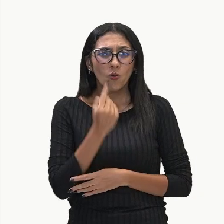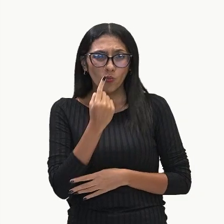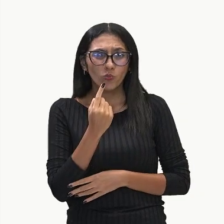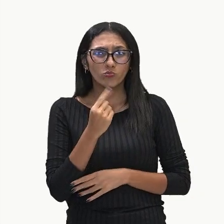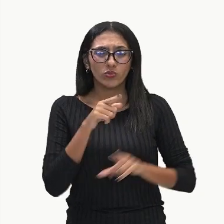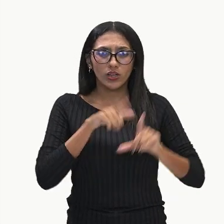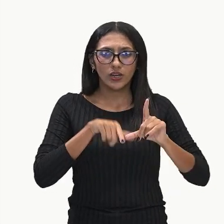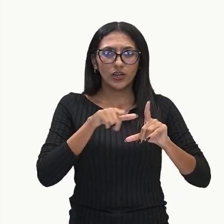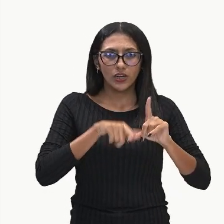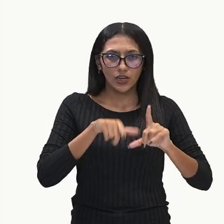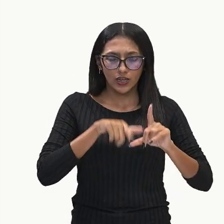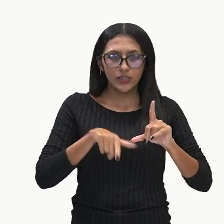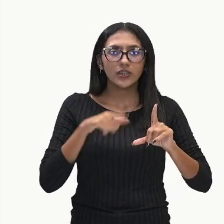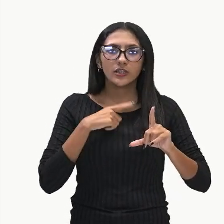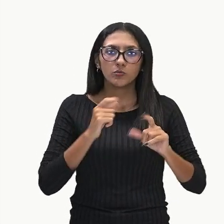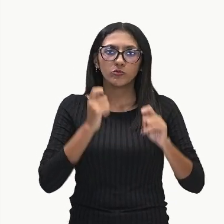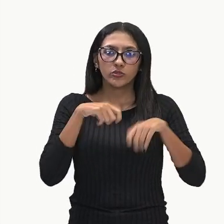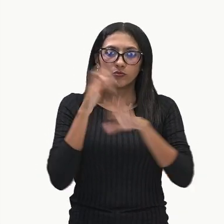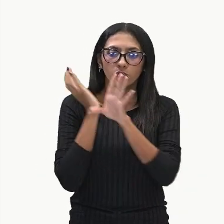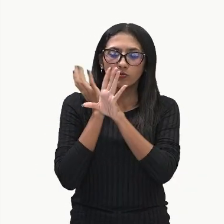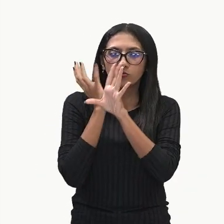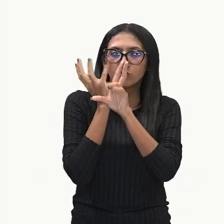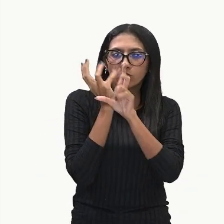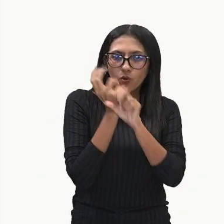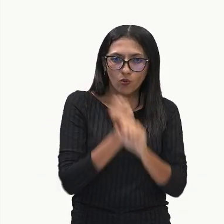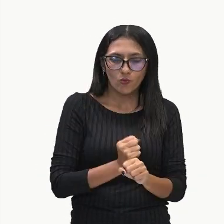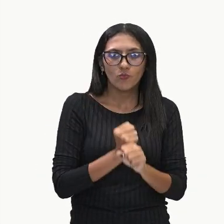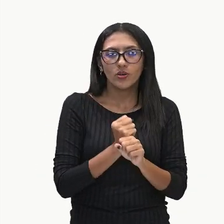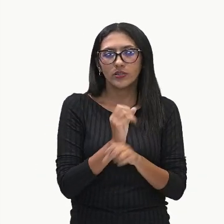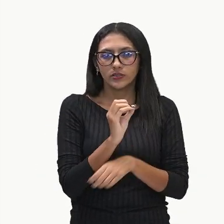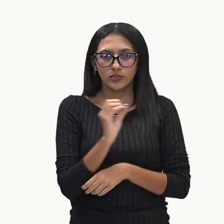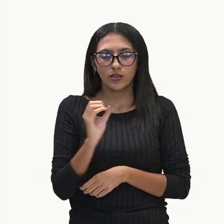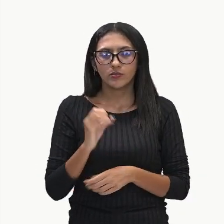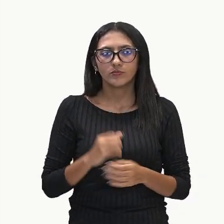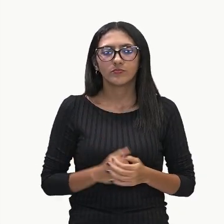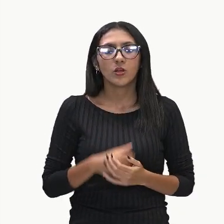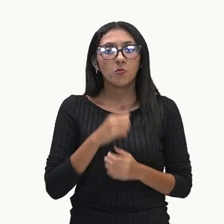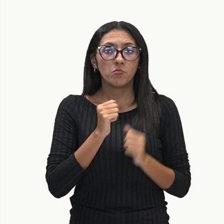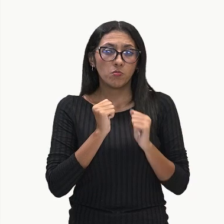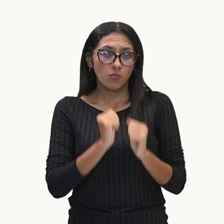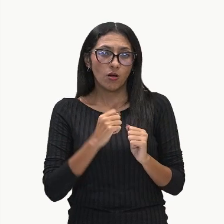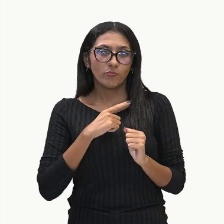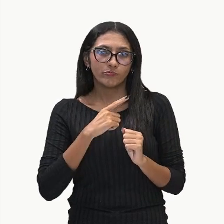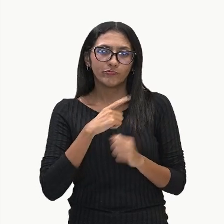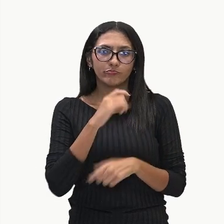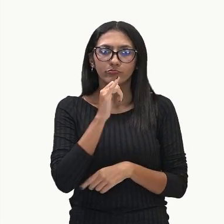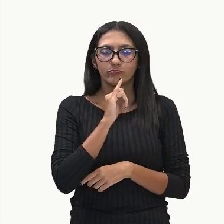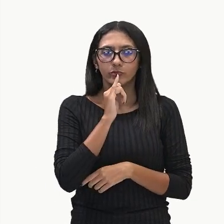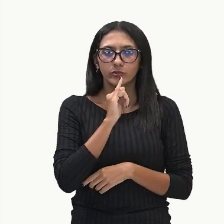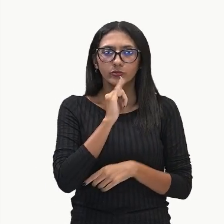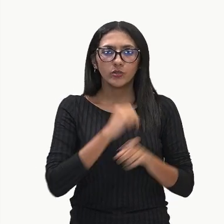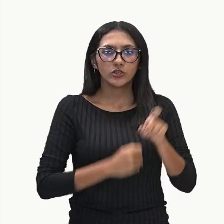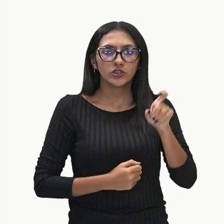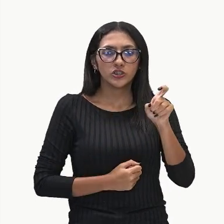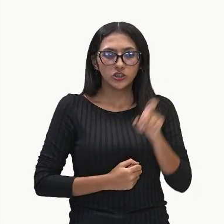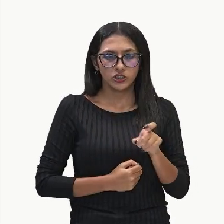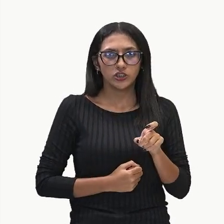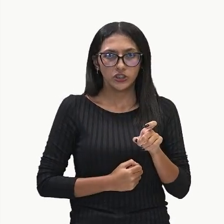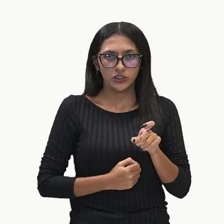zero. Ou seja, ou x é igual a zero, que é o primeiro fator aqui